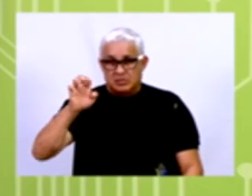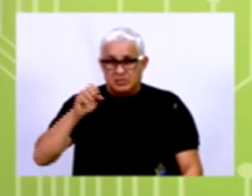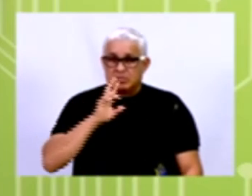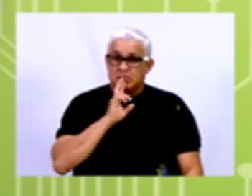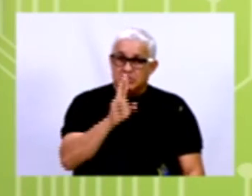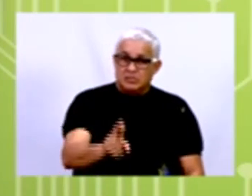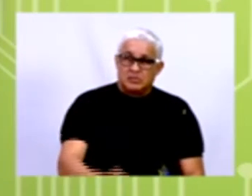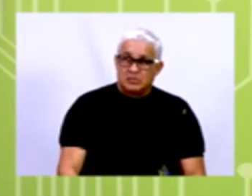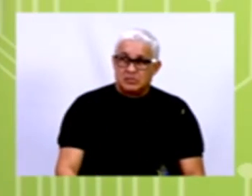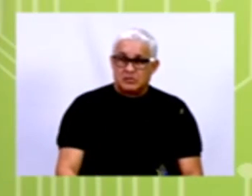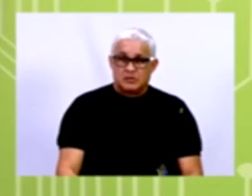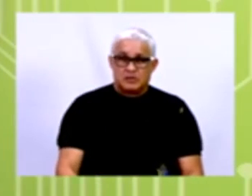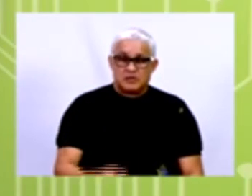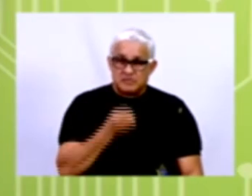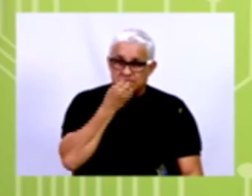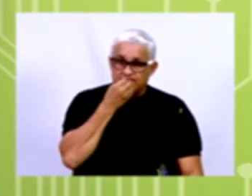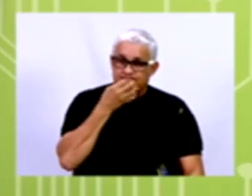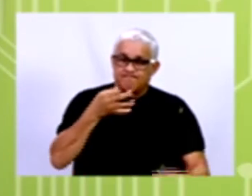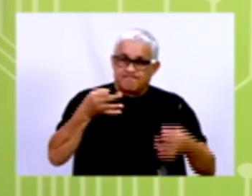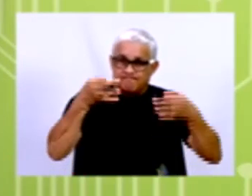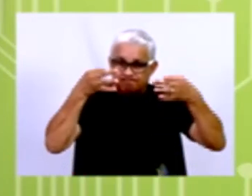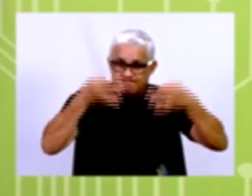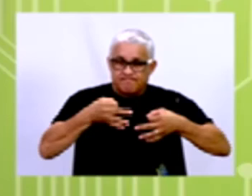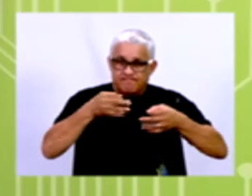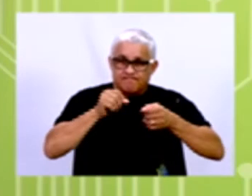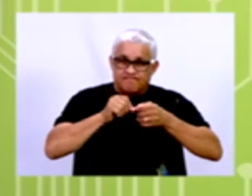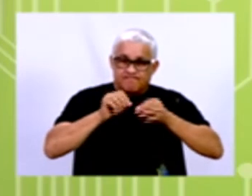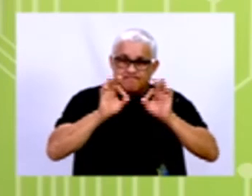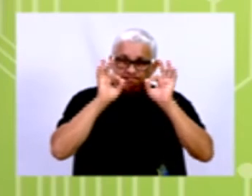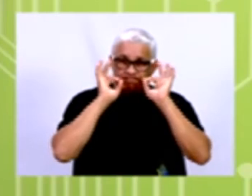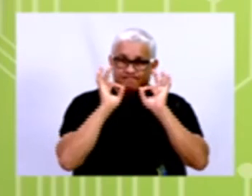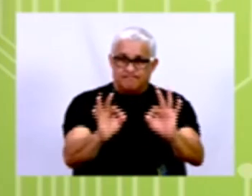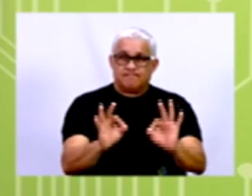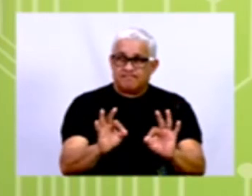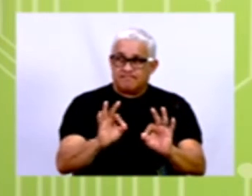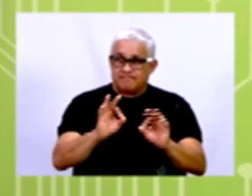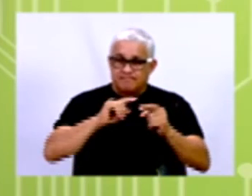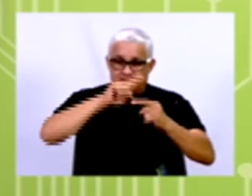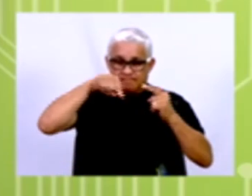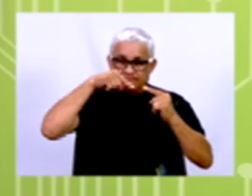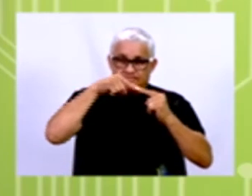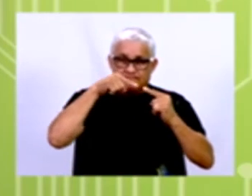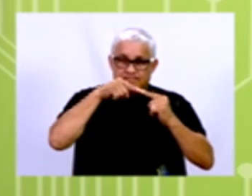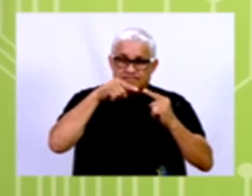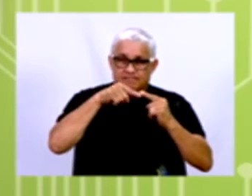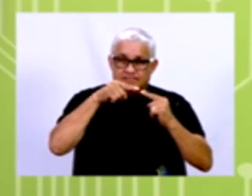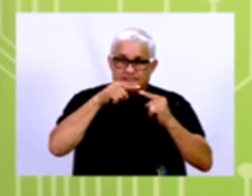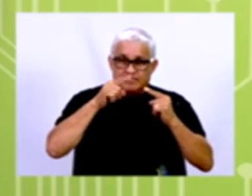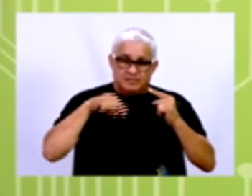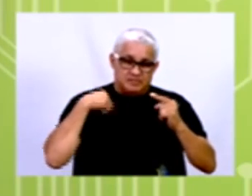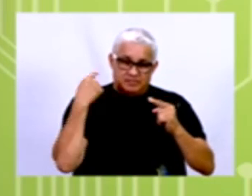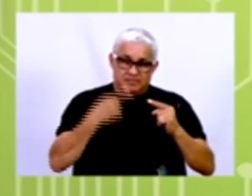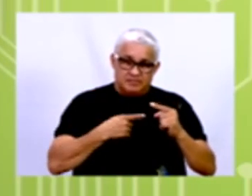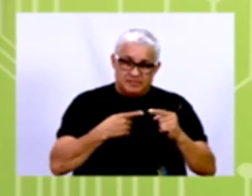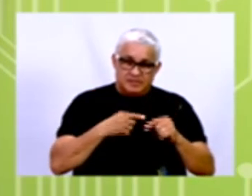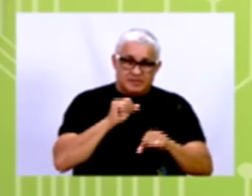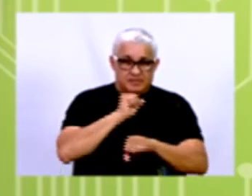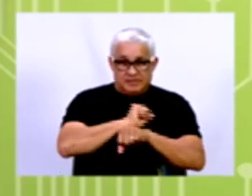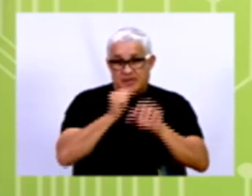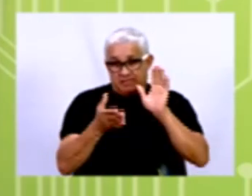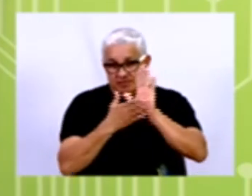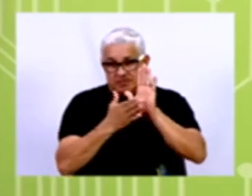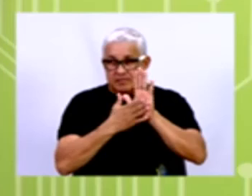respostas muito bem feitas, muito bem, plenamente atendidos os objetivos que nós nos